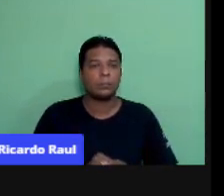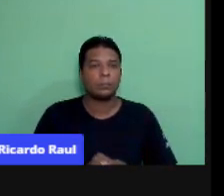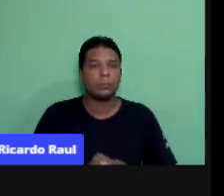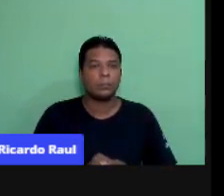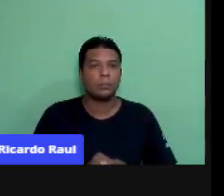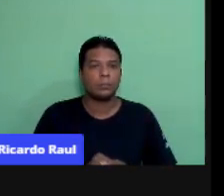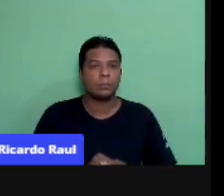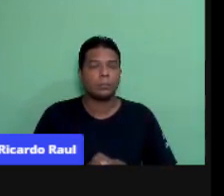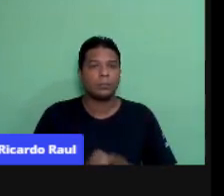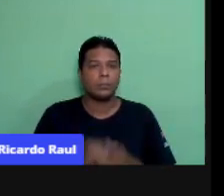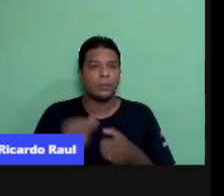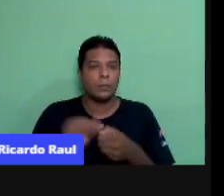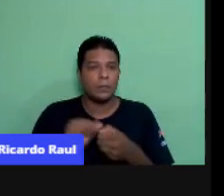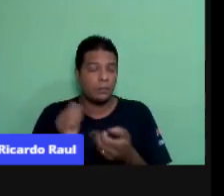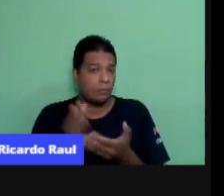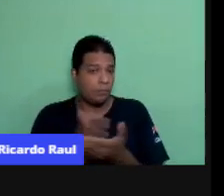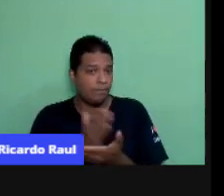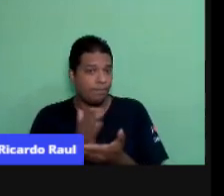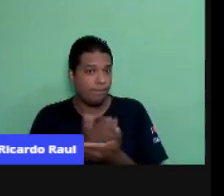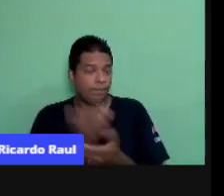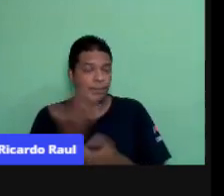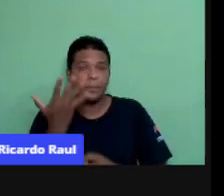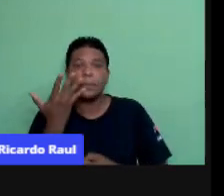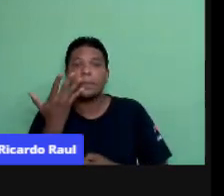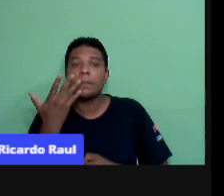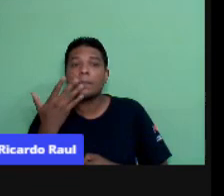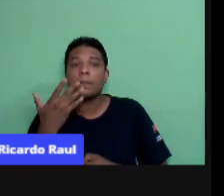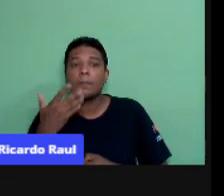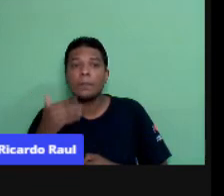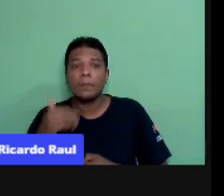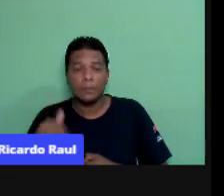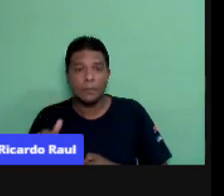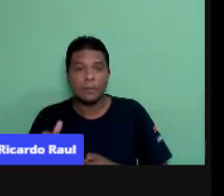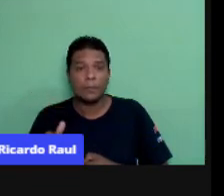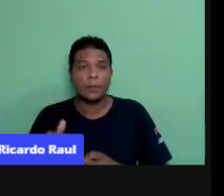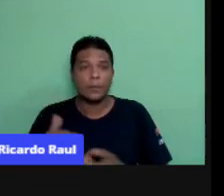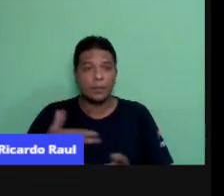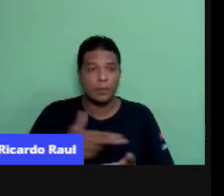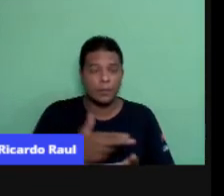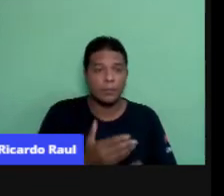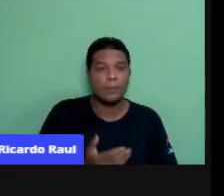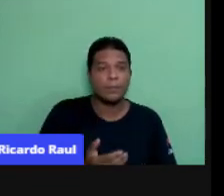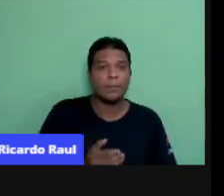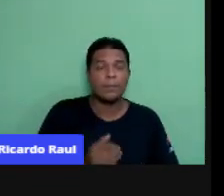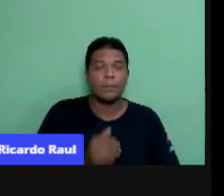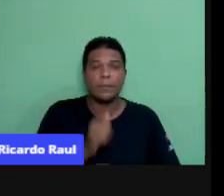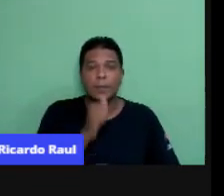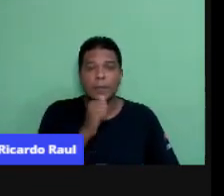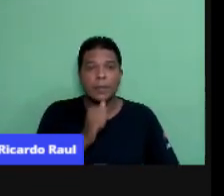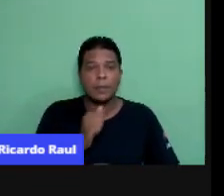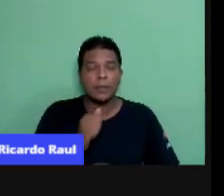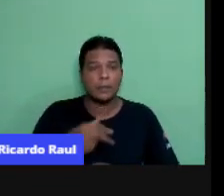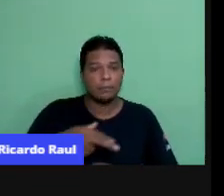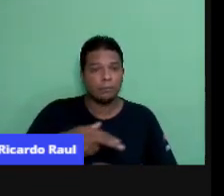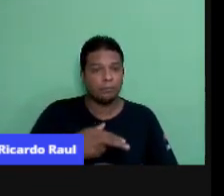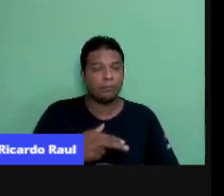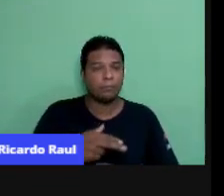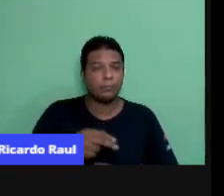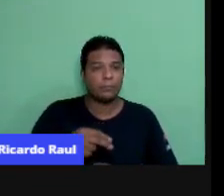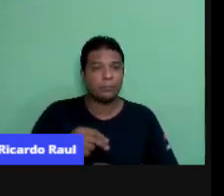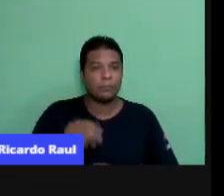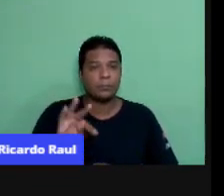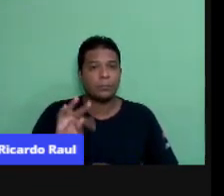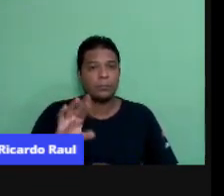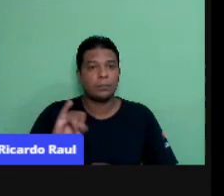ser feitas no caderno para a criança recortar algumas modalidades de jogos de salão, por exemplo, uma trilha para ela brincar. Nós